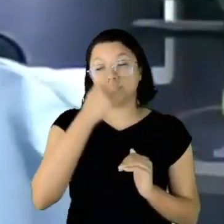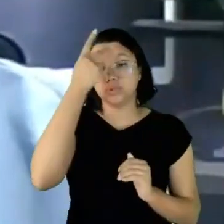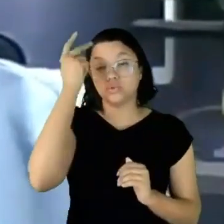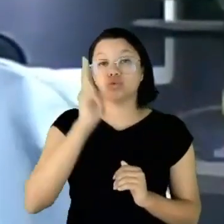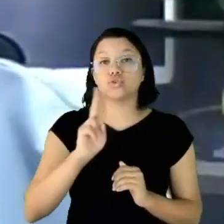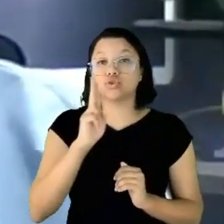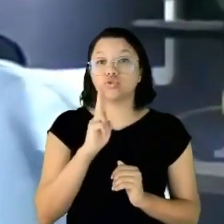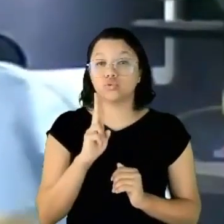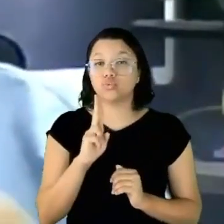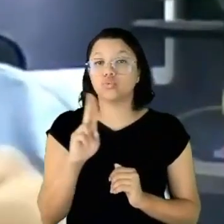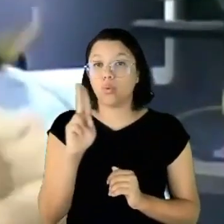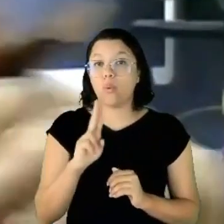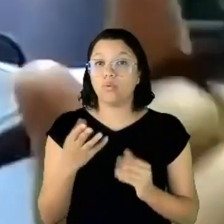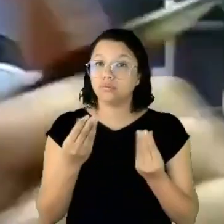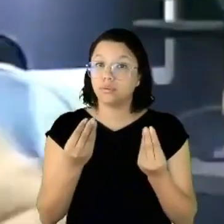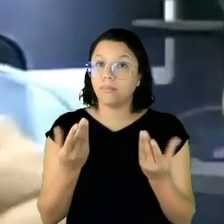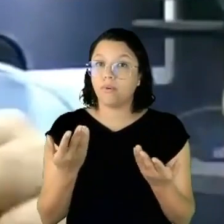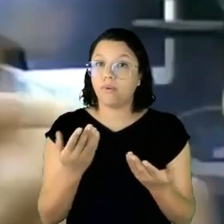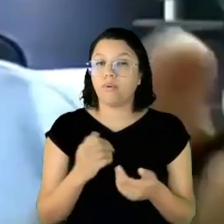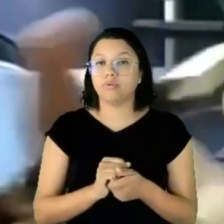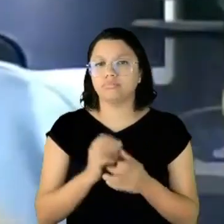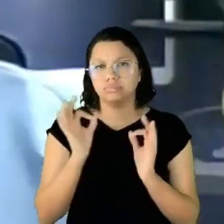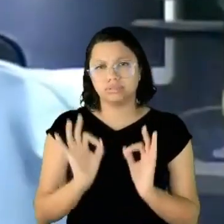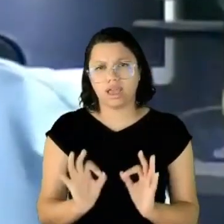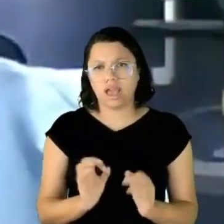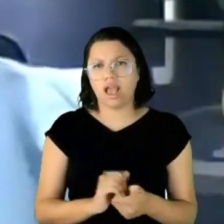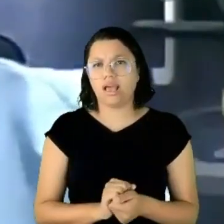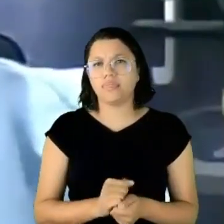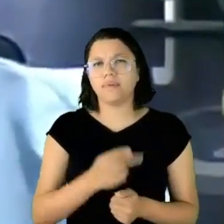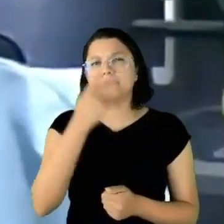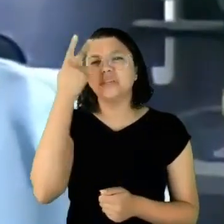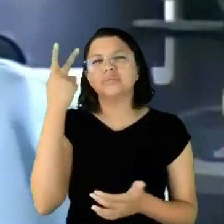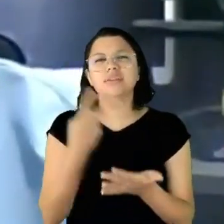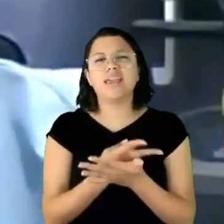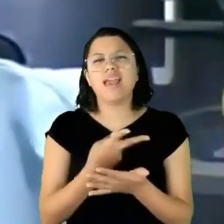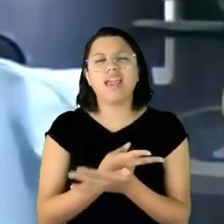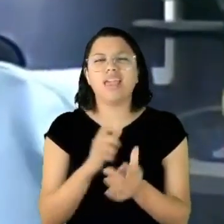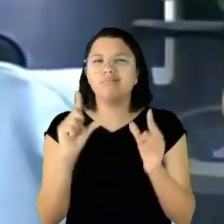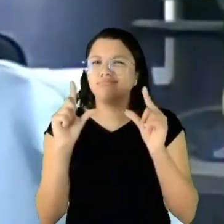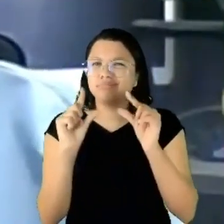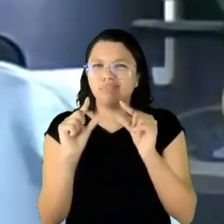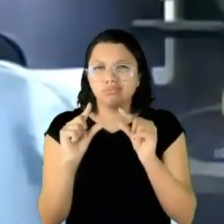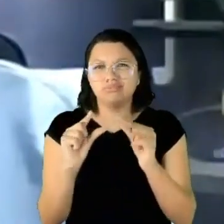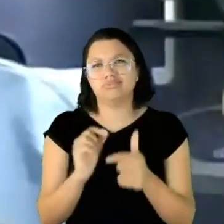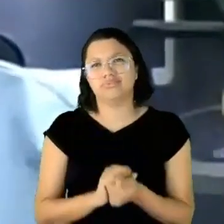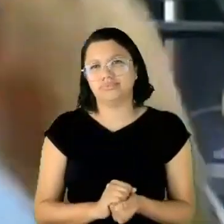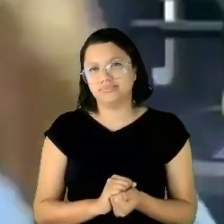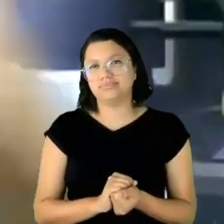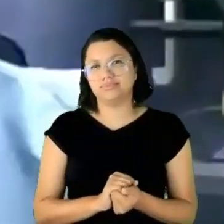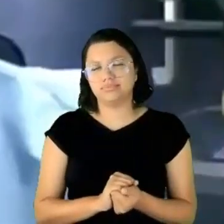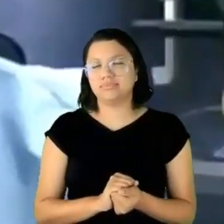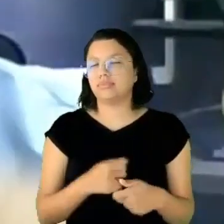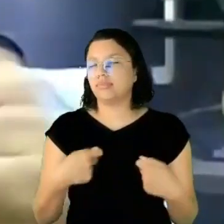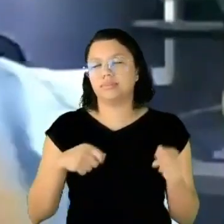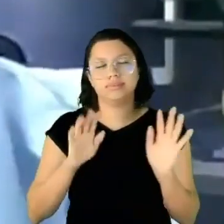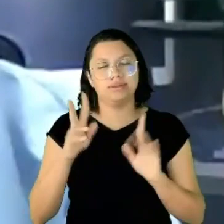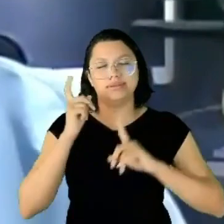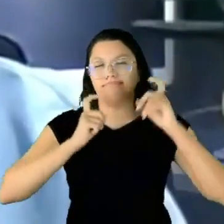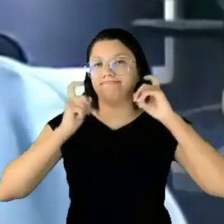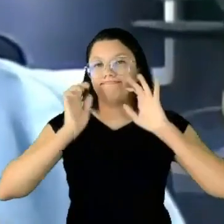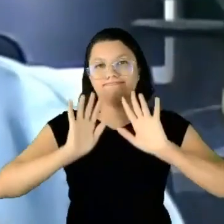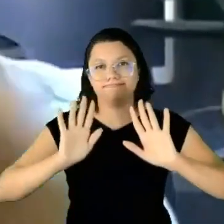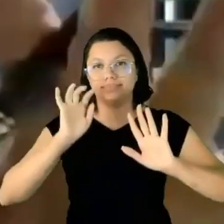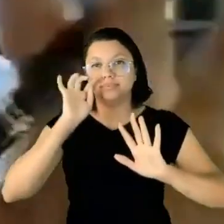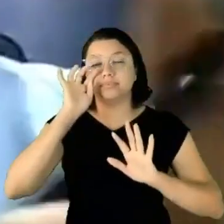acredito que quem erra o agrupador quem erra a informação do tipo de coisa ele é muito pequeno para ter que subverter toda